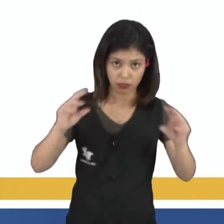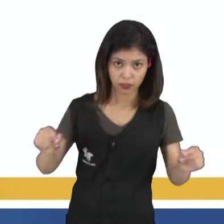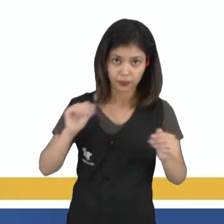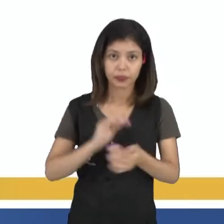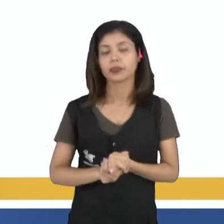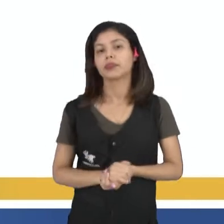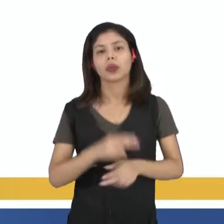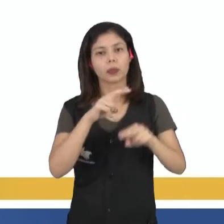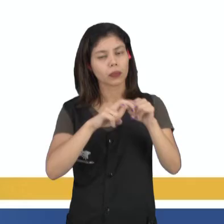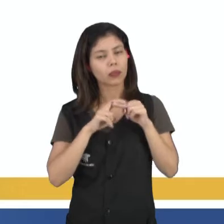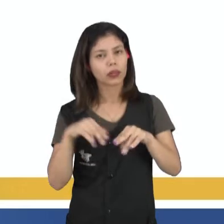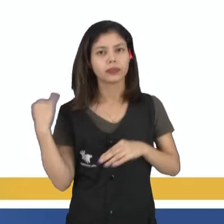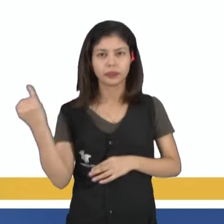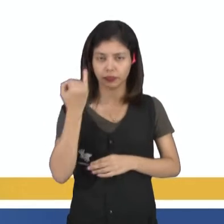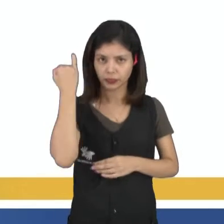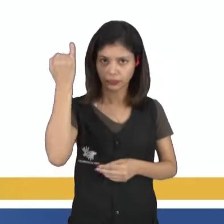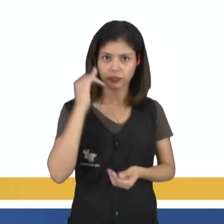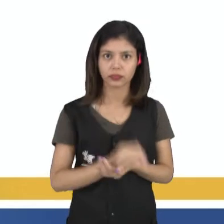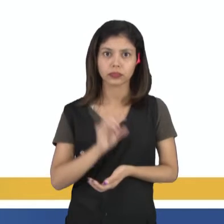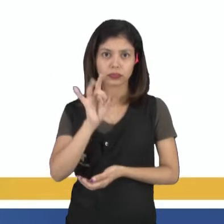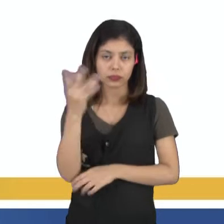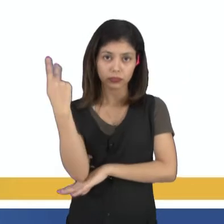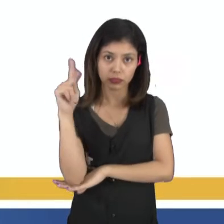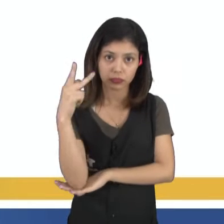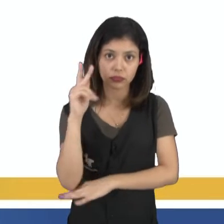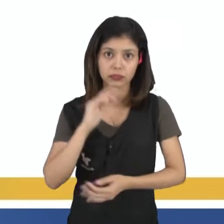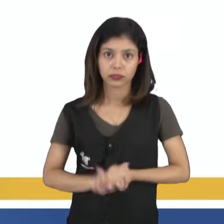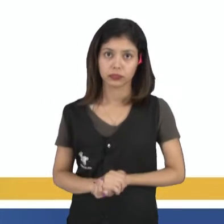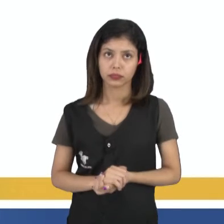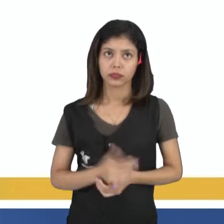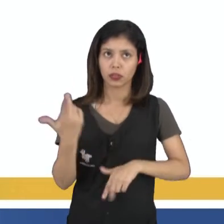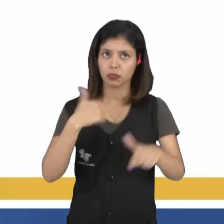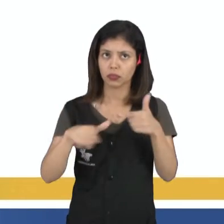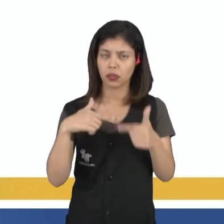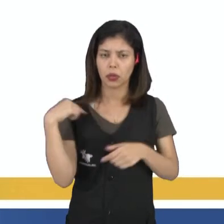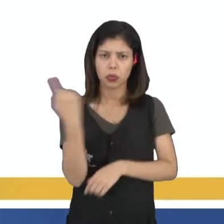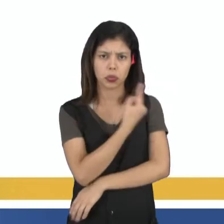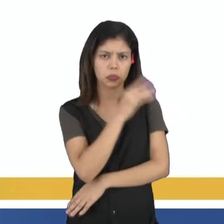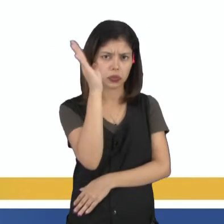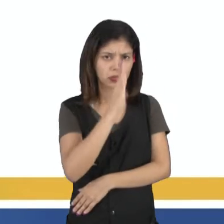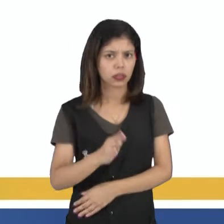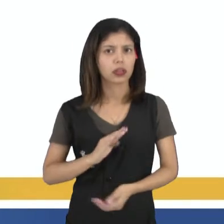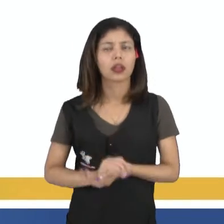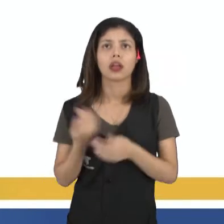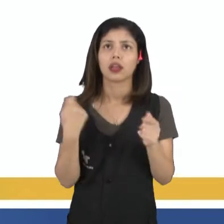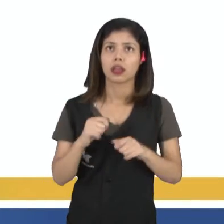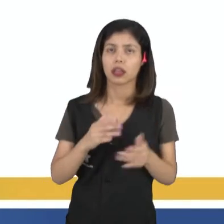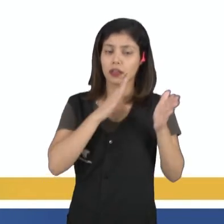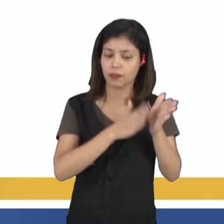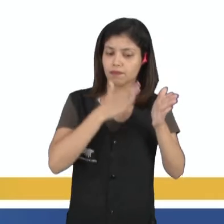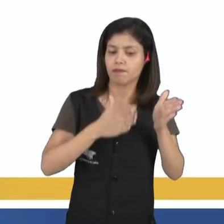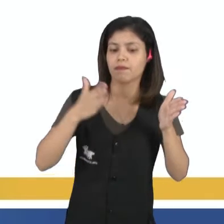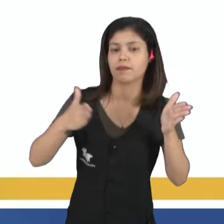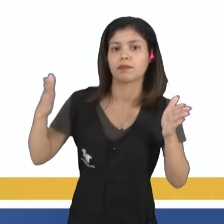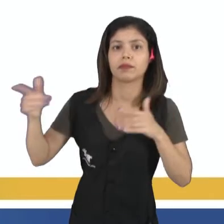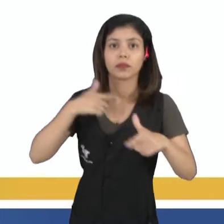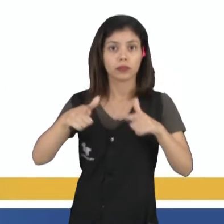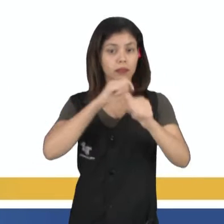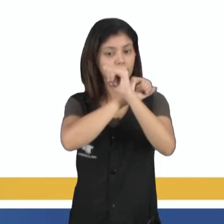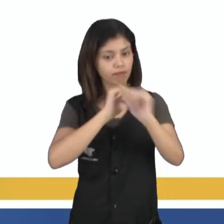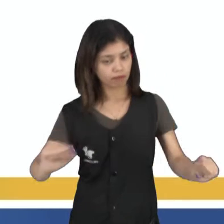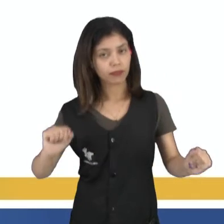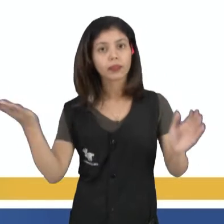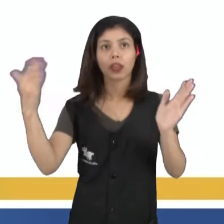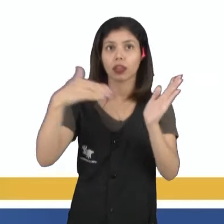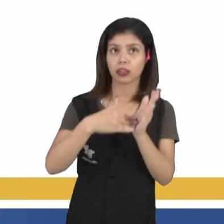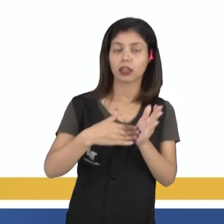e aí é muito importante porque a gente tá no período da história do trabalho até do Brasil que a gente tá nessa fase de transição do trabalho